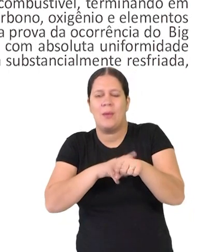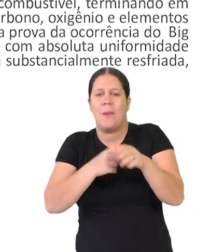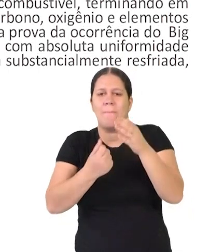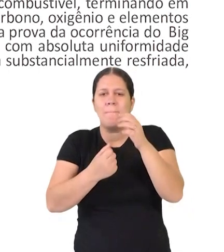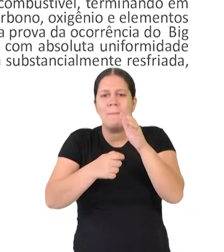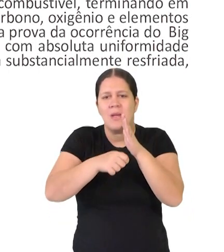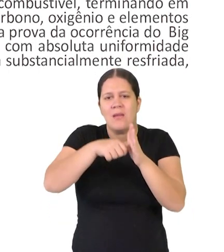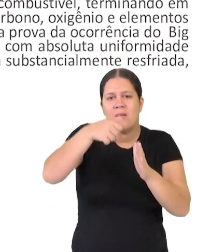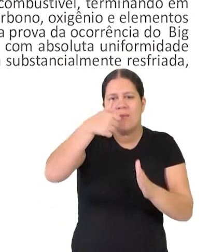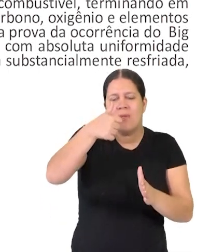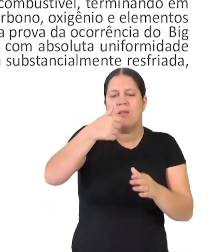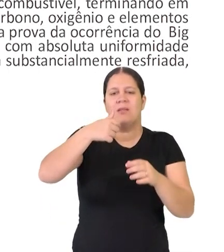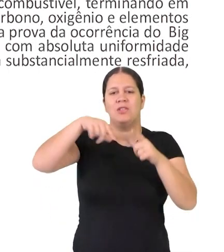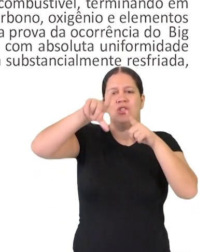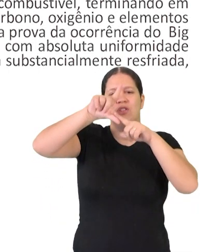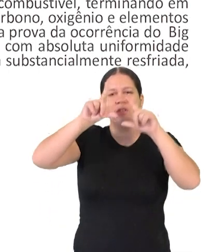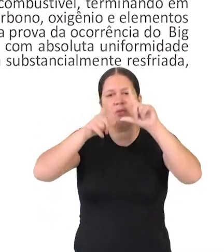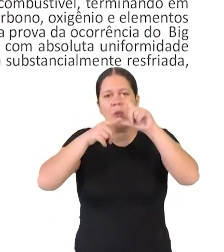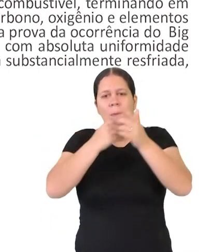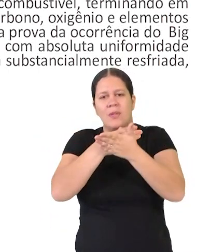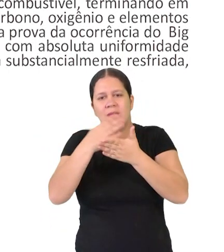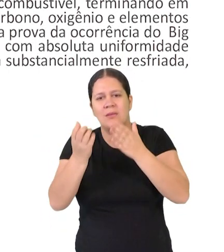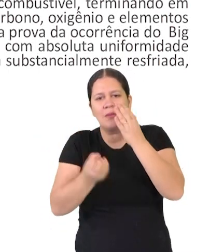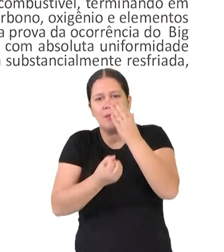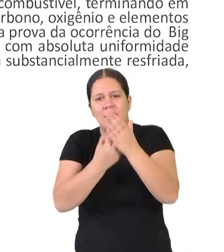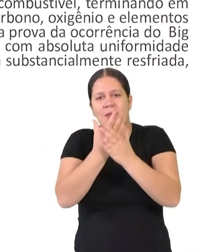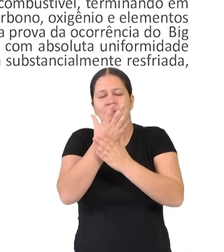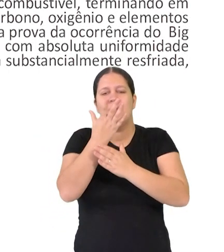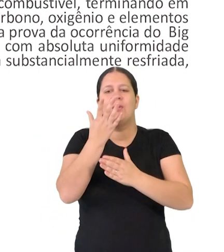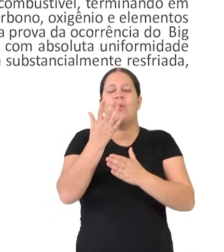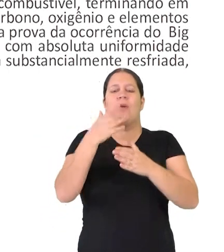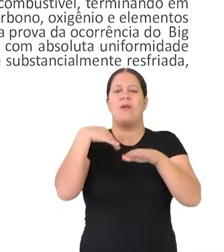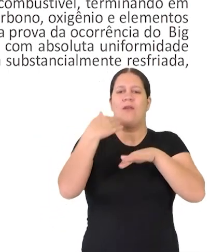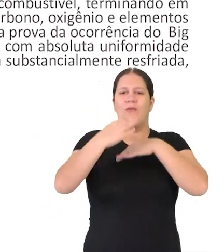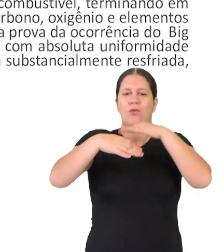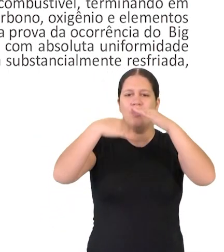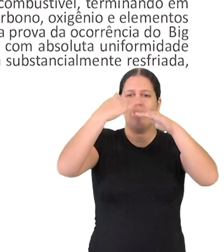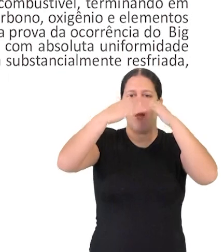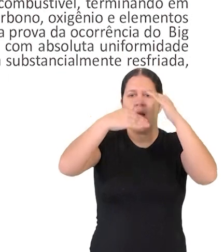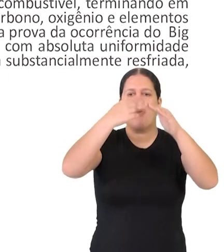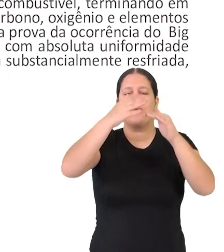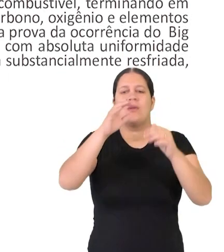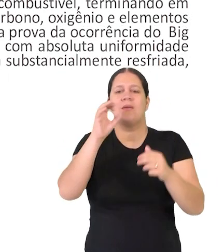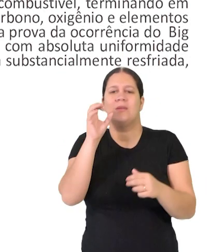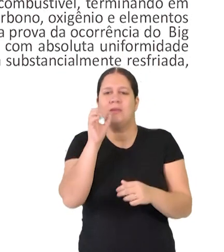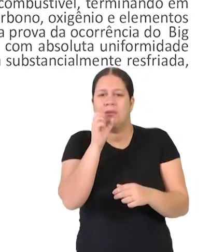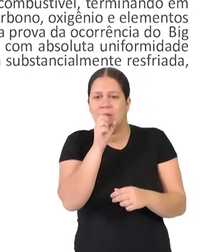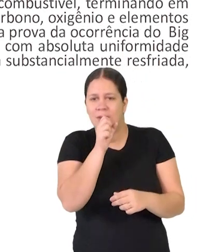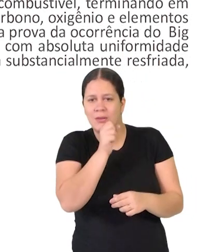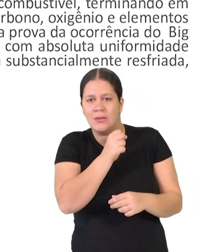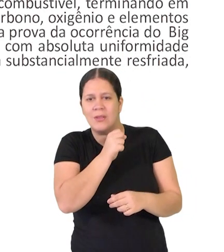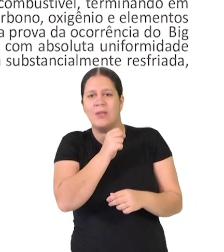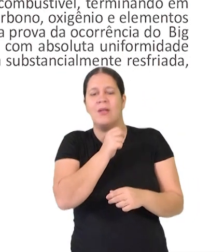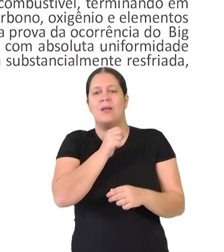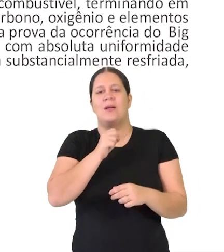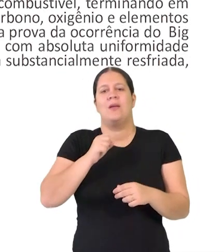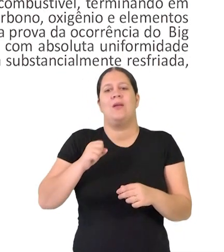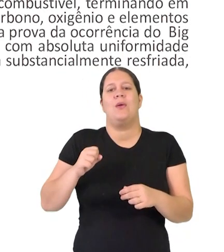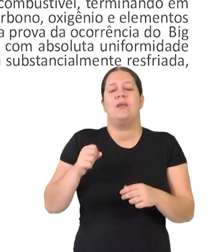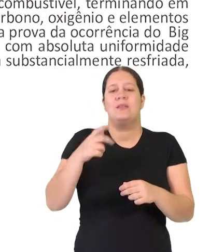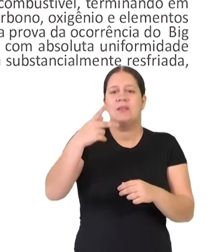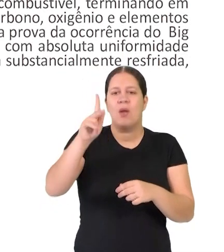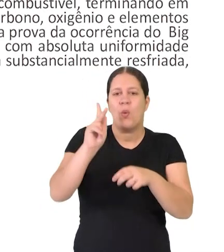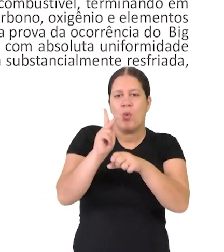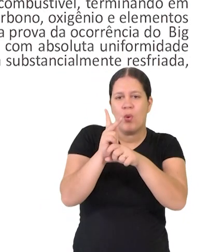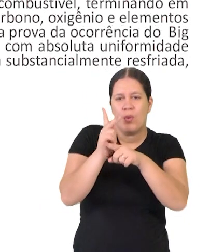a aparecer. As jovens estrelas quentes e maciças evoluíram rapidamente, gastando descuidadamente o seu capital de